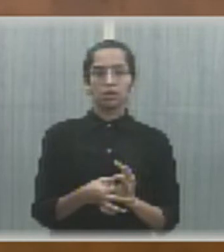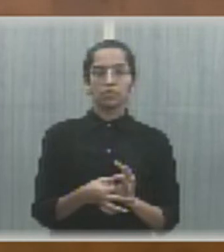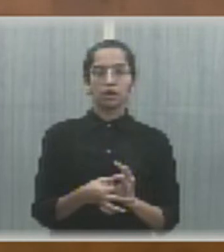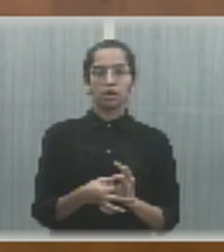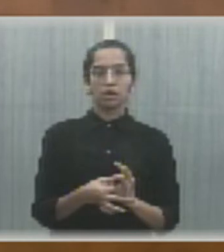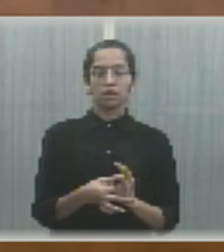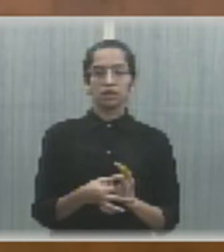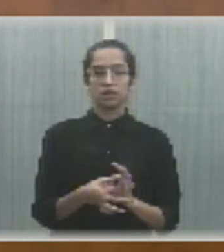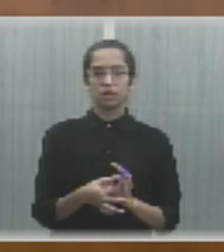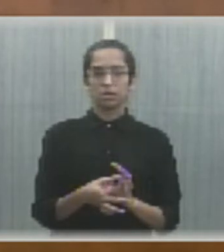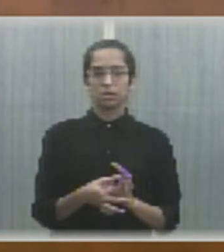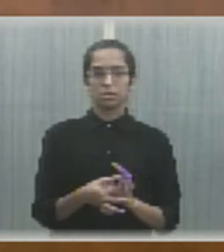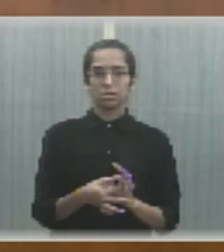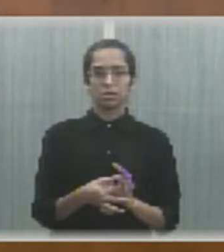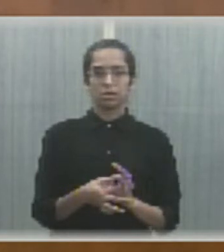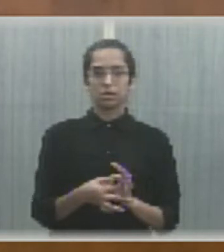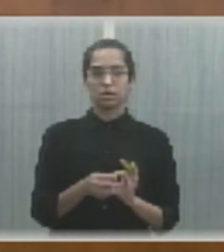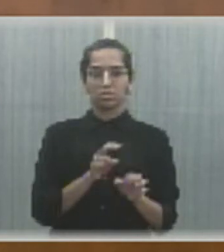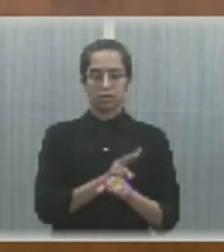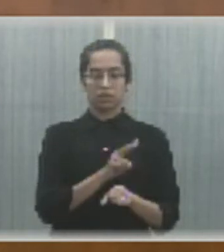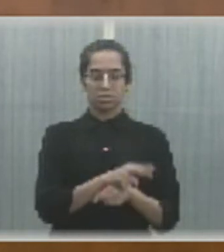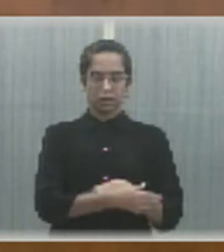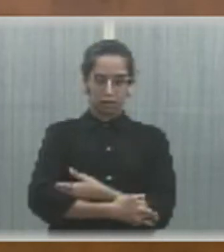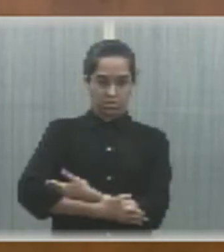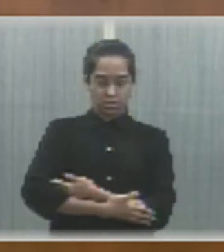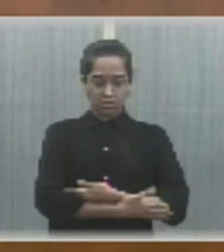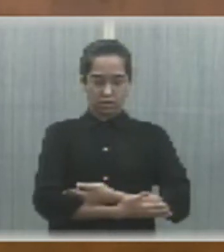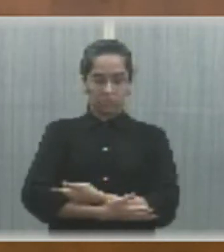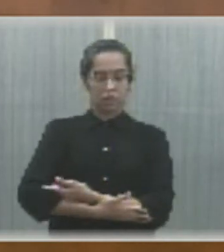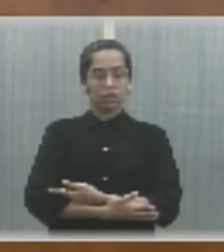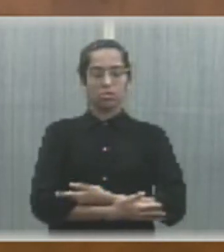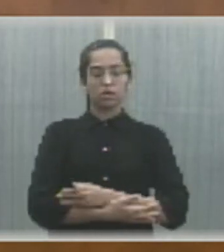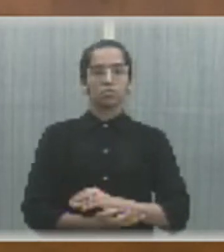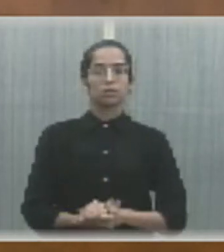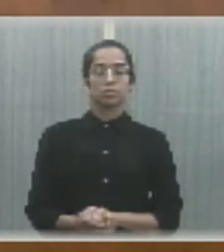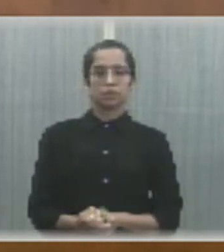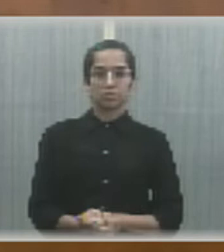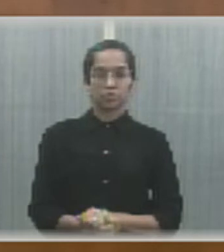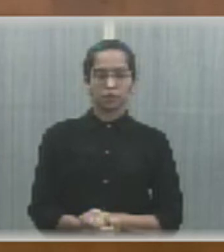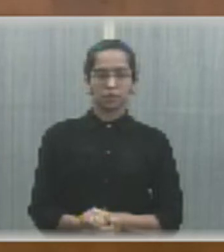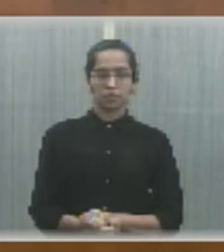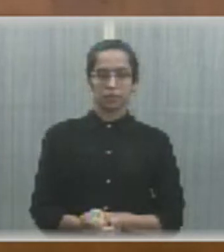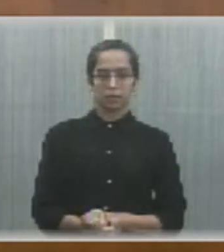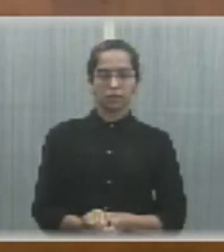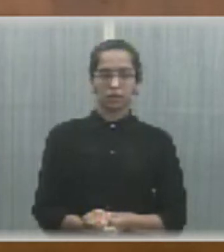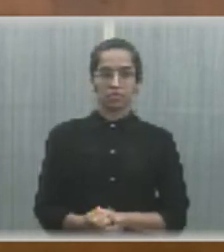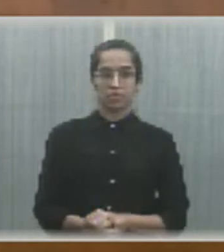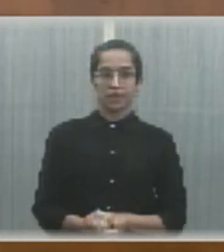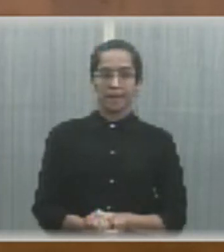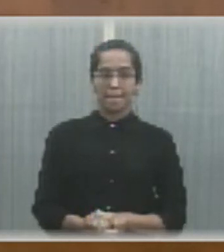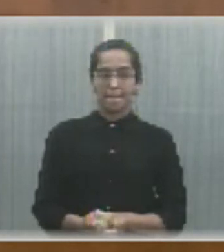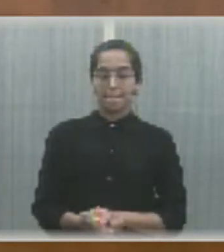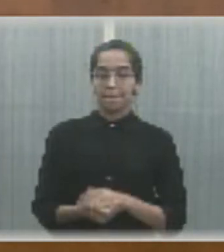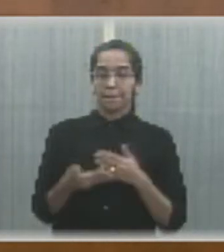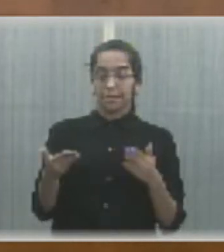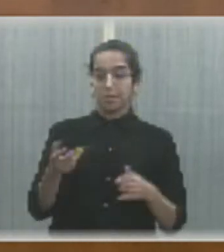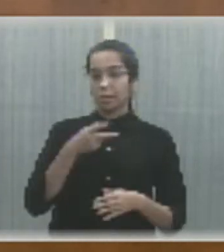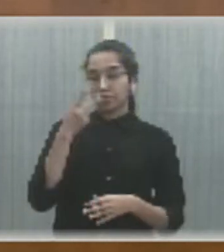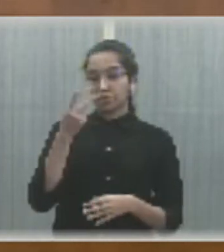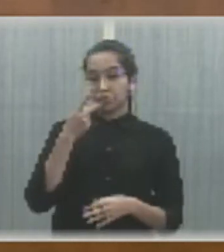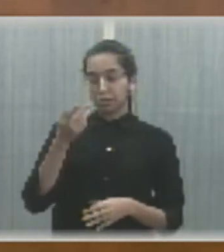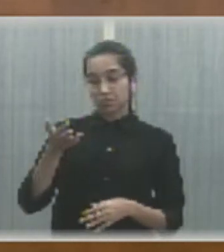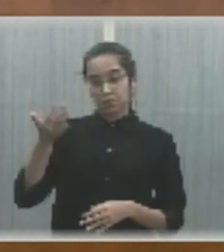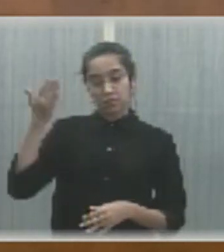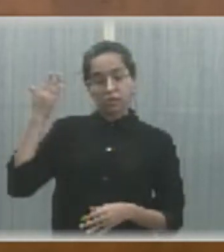na assistência neonatal no estado do Piauí. Então, dizer que, desde o início, no dia que